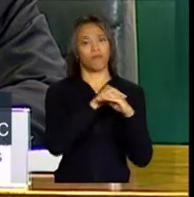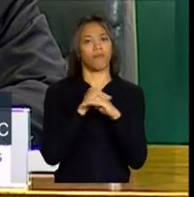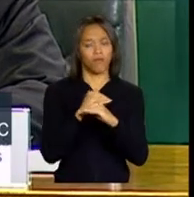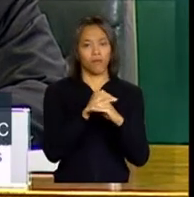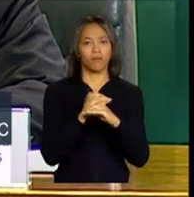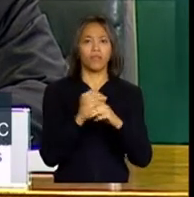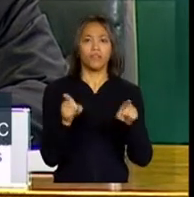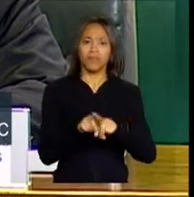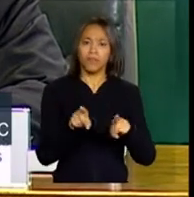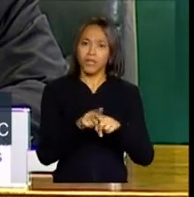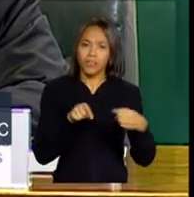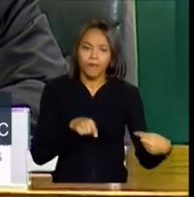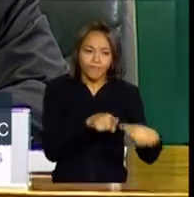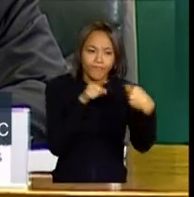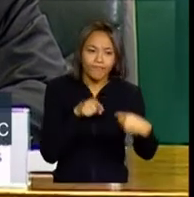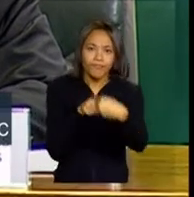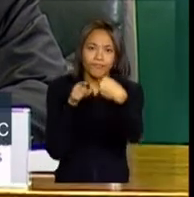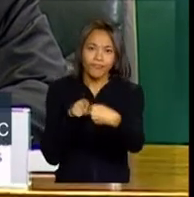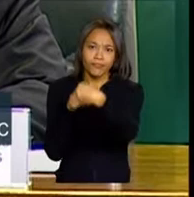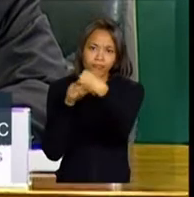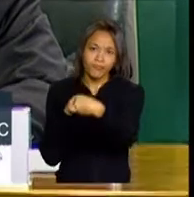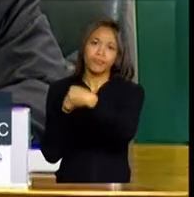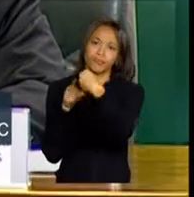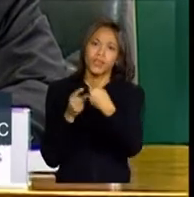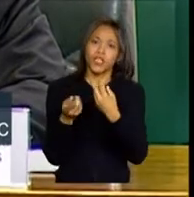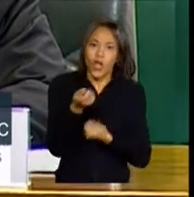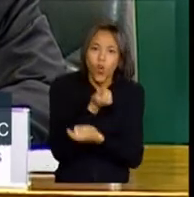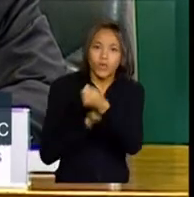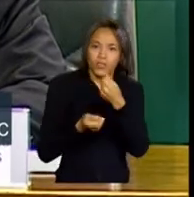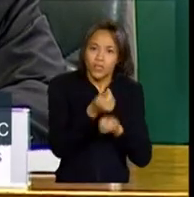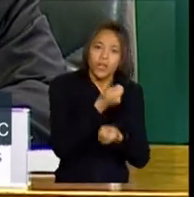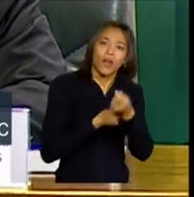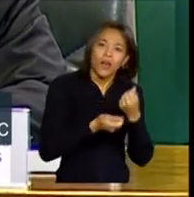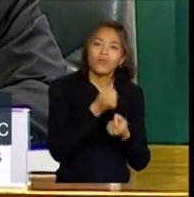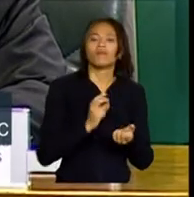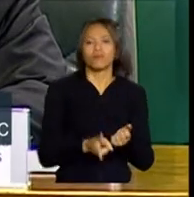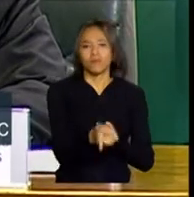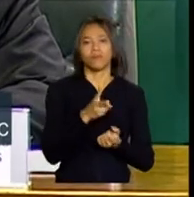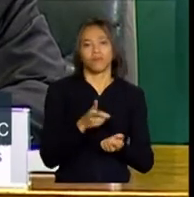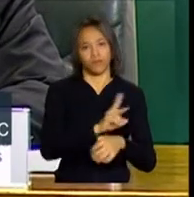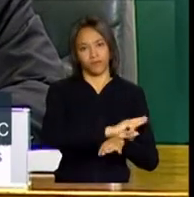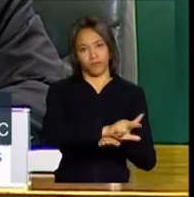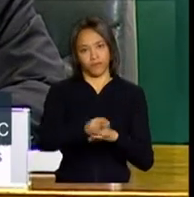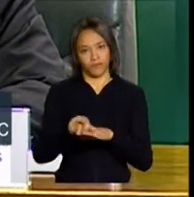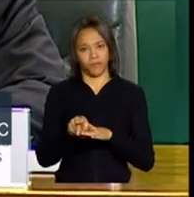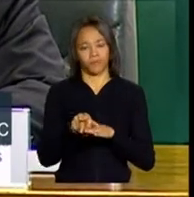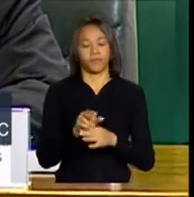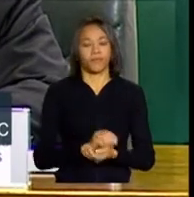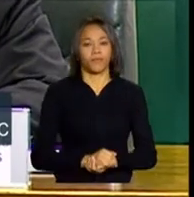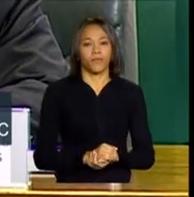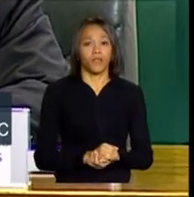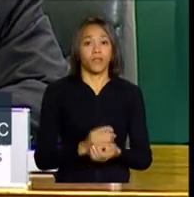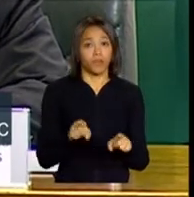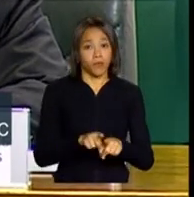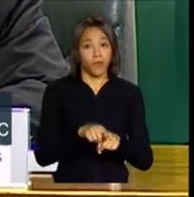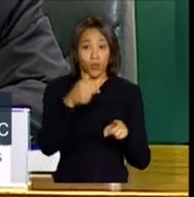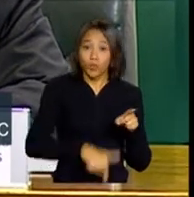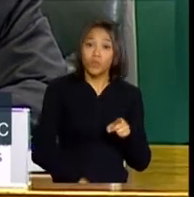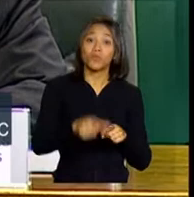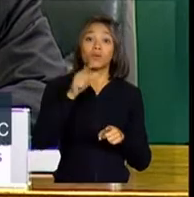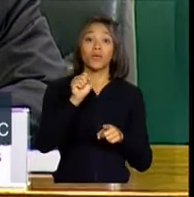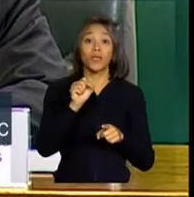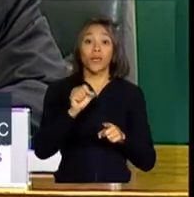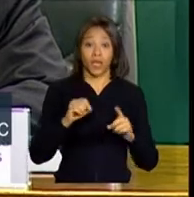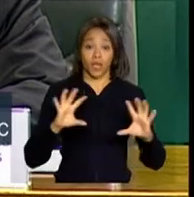e compatível com seu mandato negociador original permanecem válidas as razões que levaram